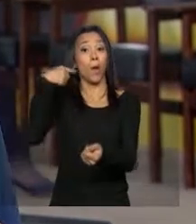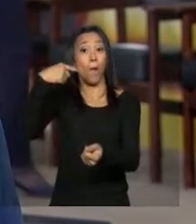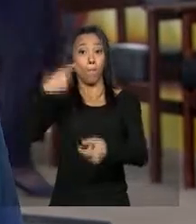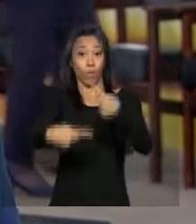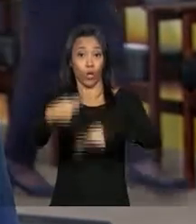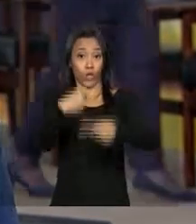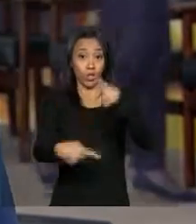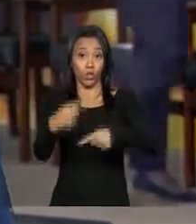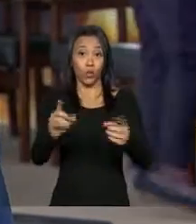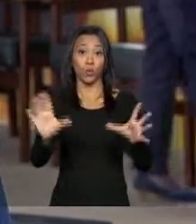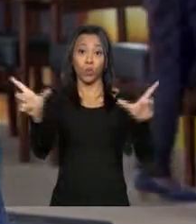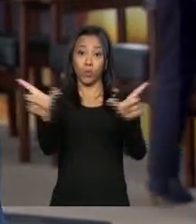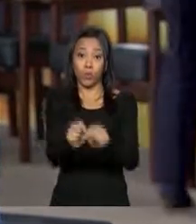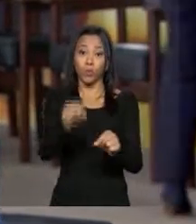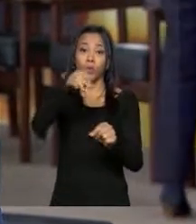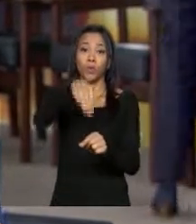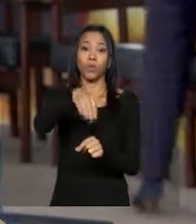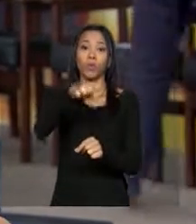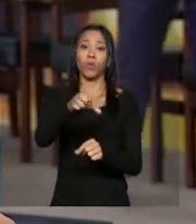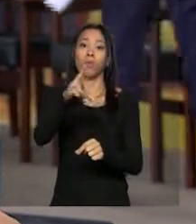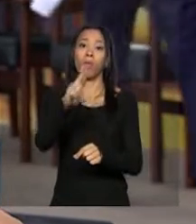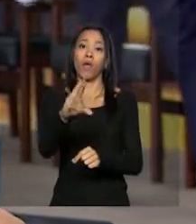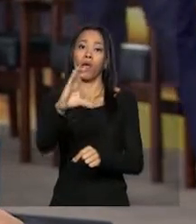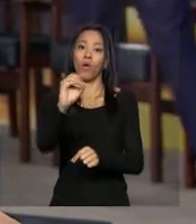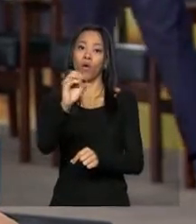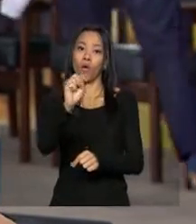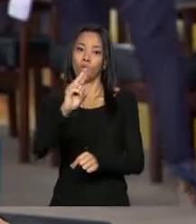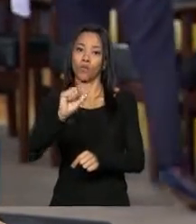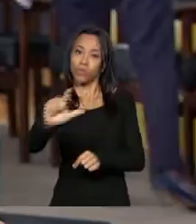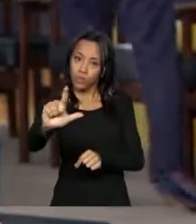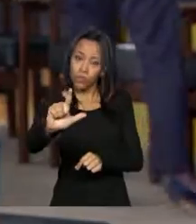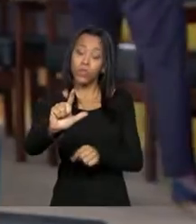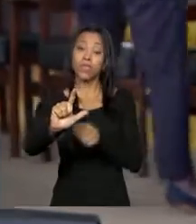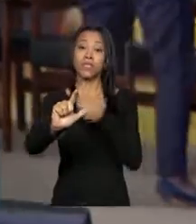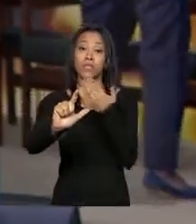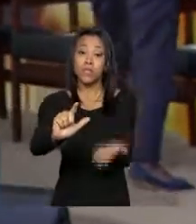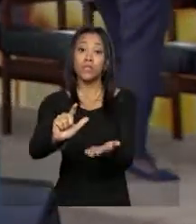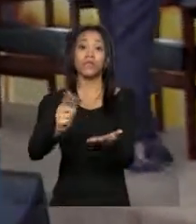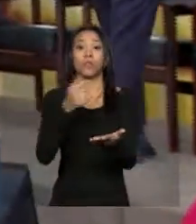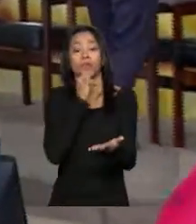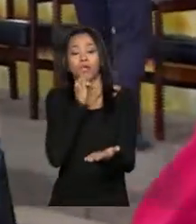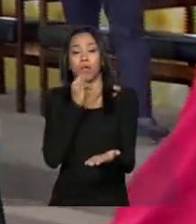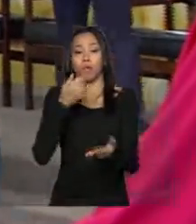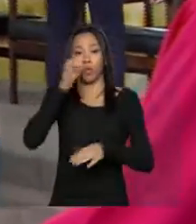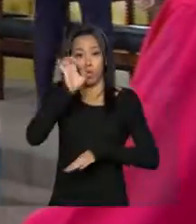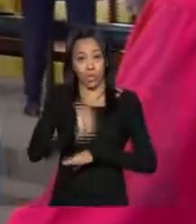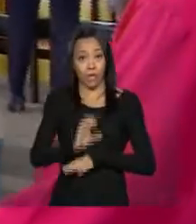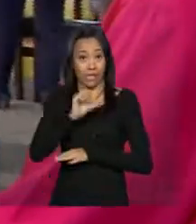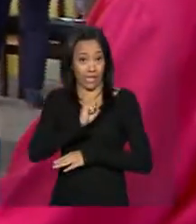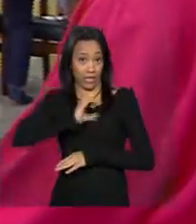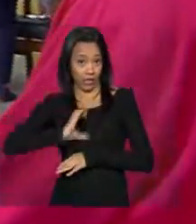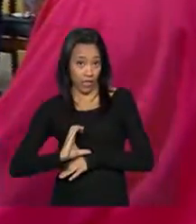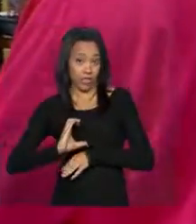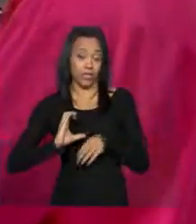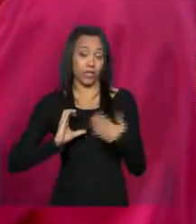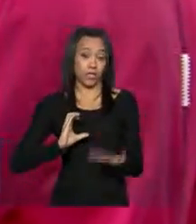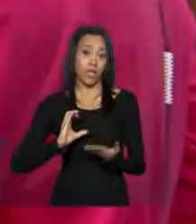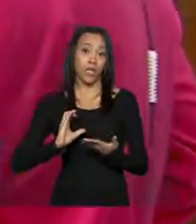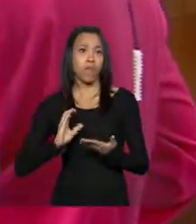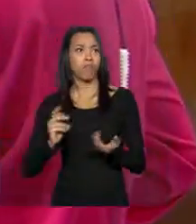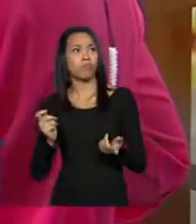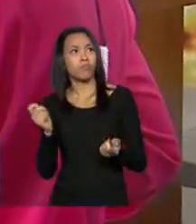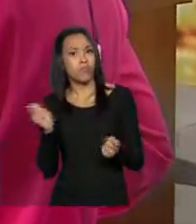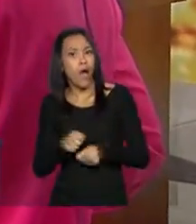um espaço protecionista que está impedindo que estados como Santa Catarina, vizinhos ao mercado que